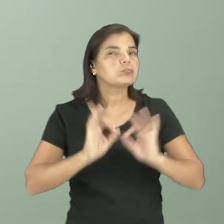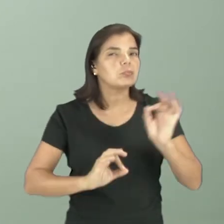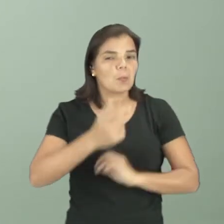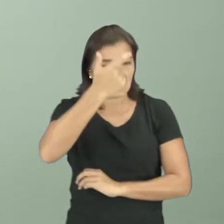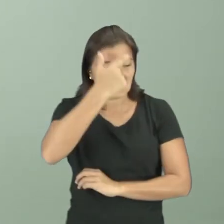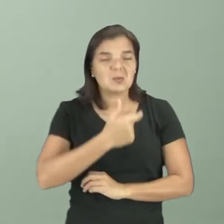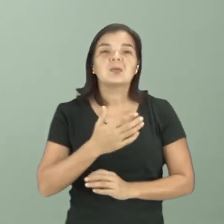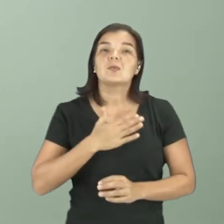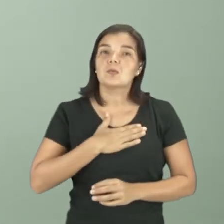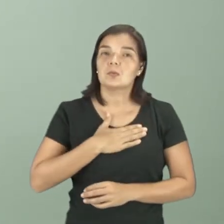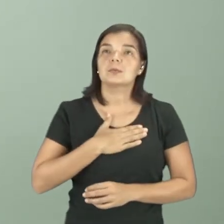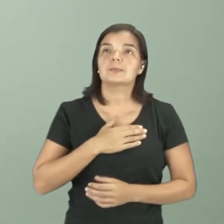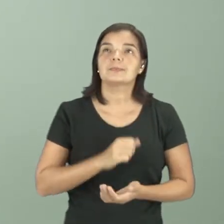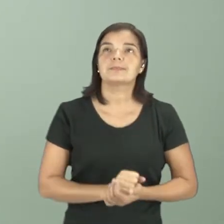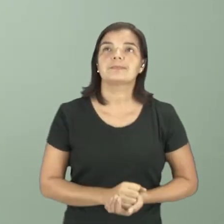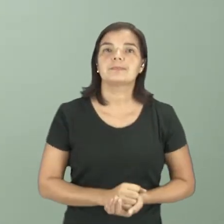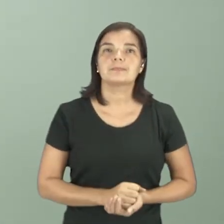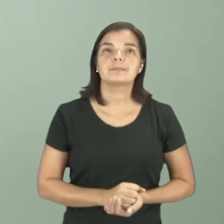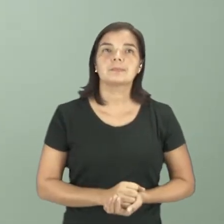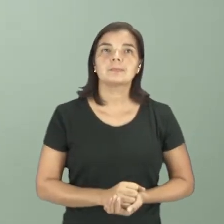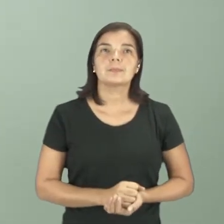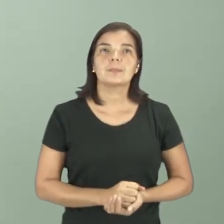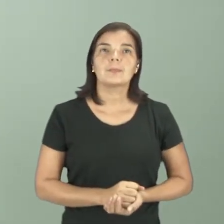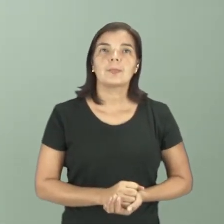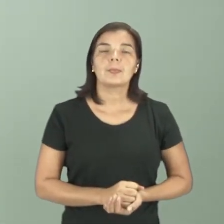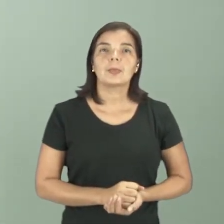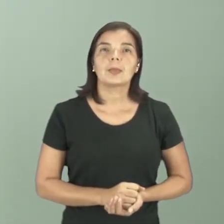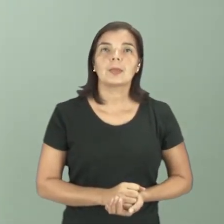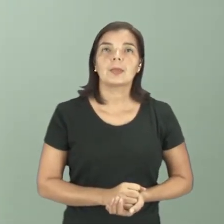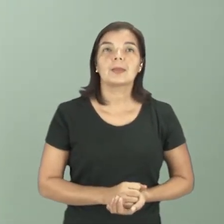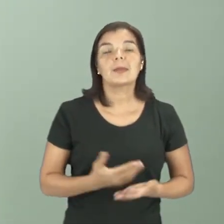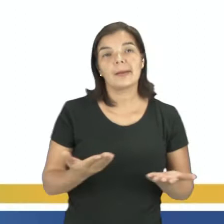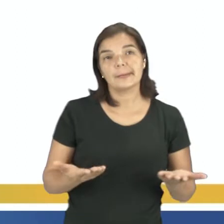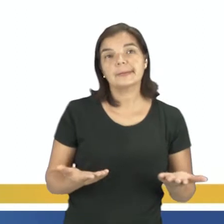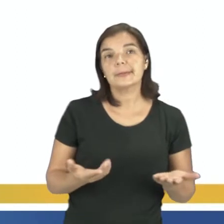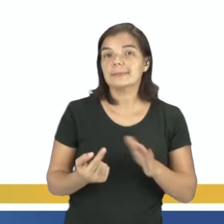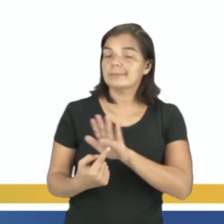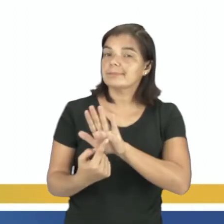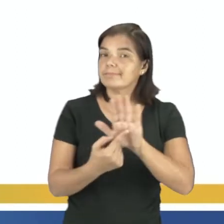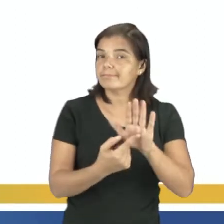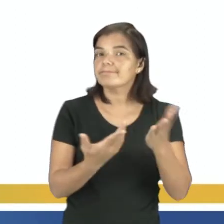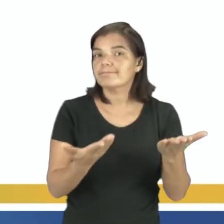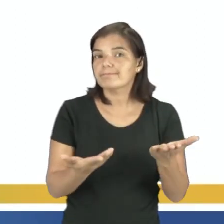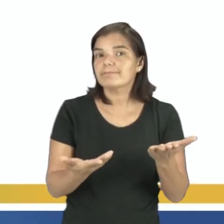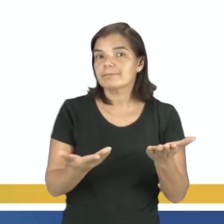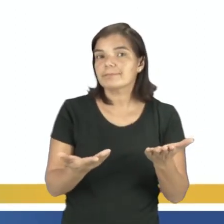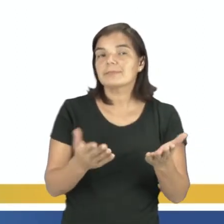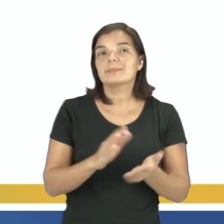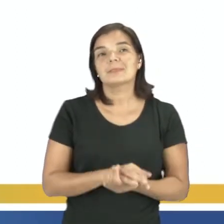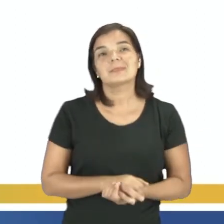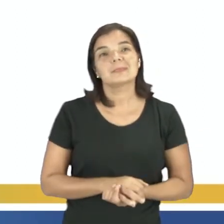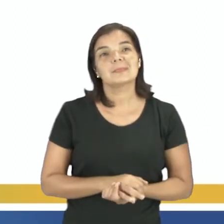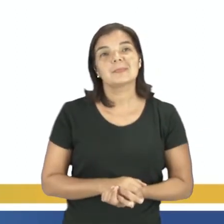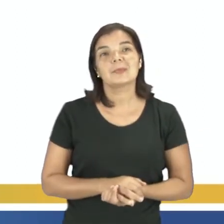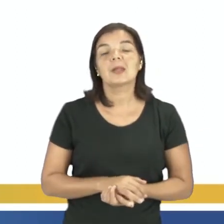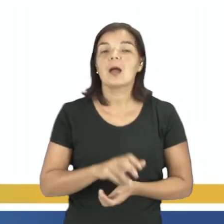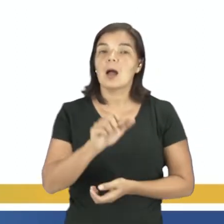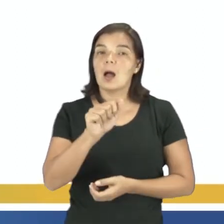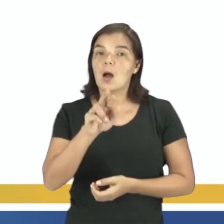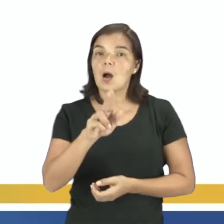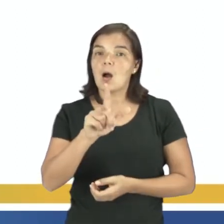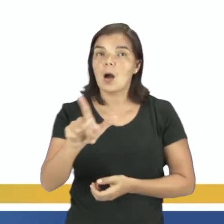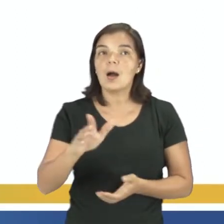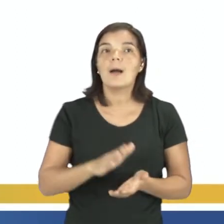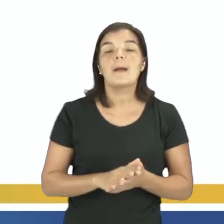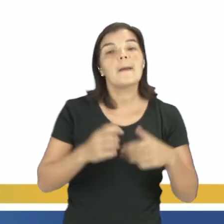ser, aquilo que eu sou. Ó, esse aqui é pra vocês, né? É um clássico, gente, ó. Ao Seixas. Eu